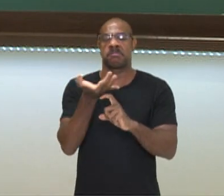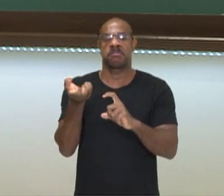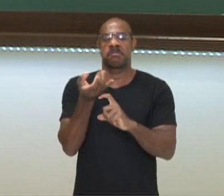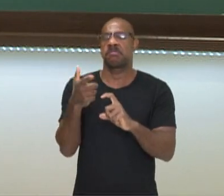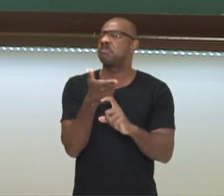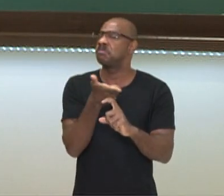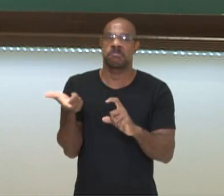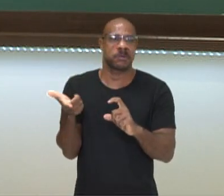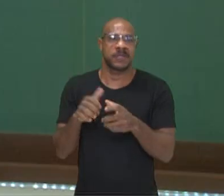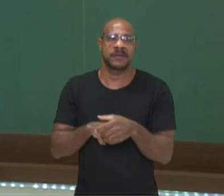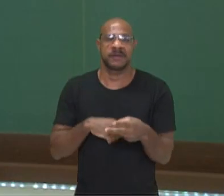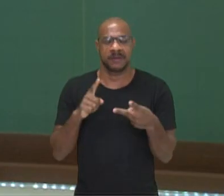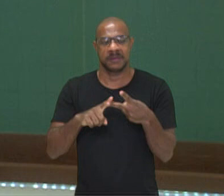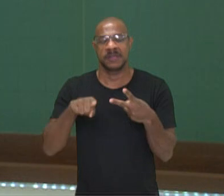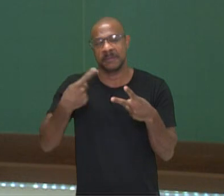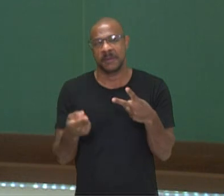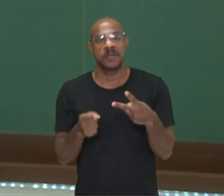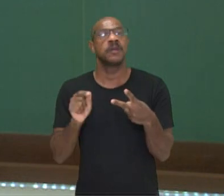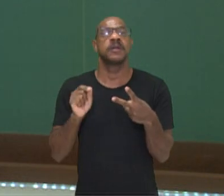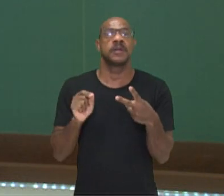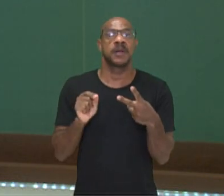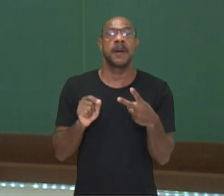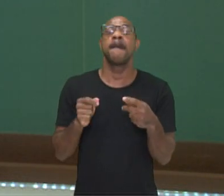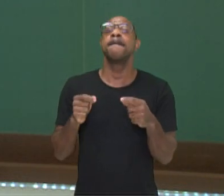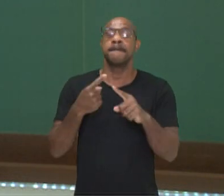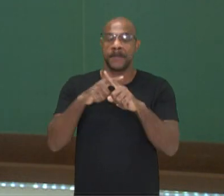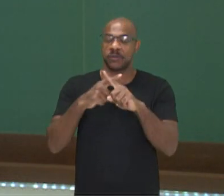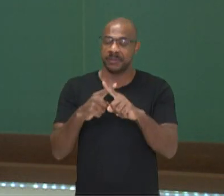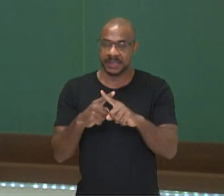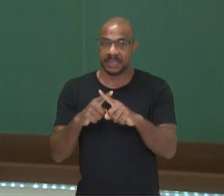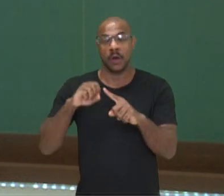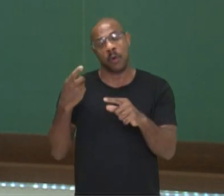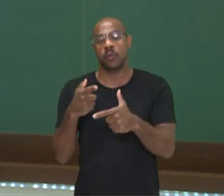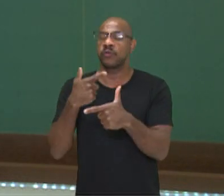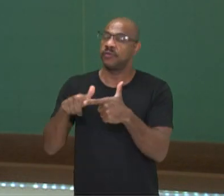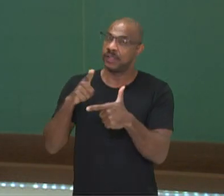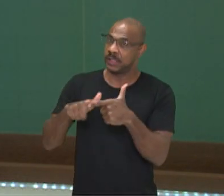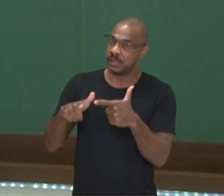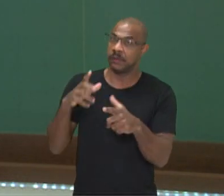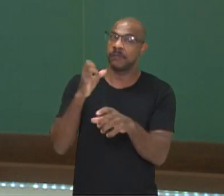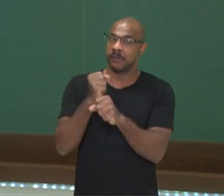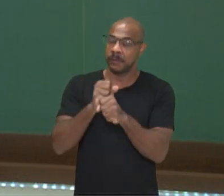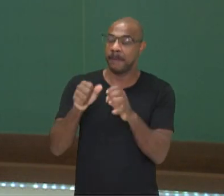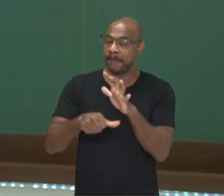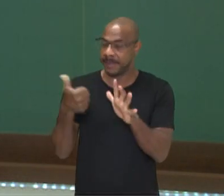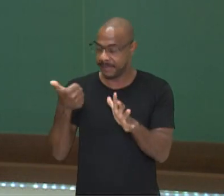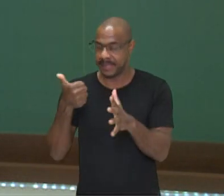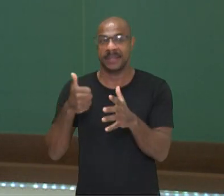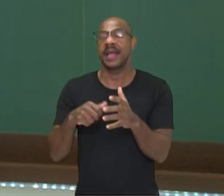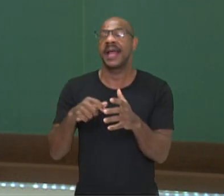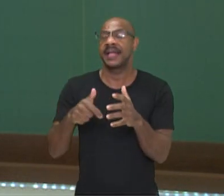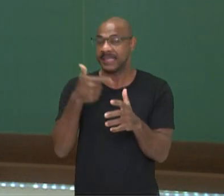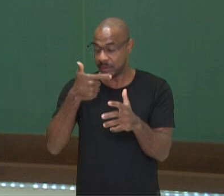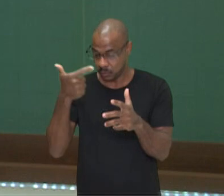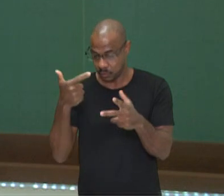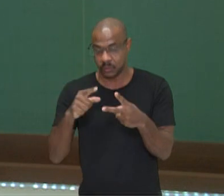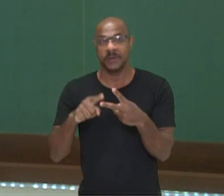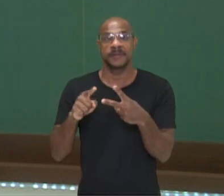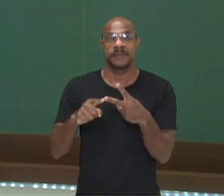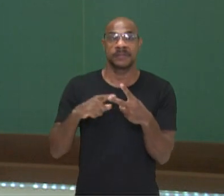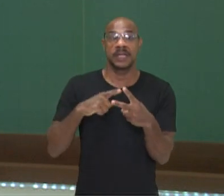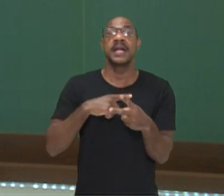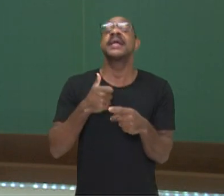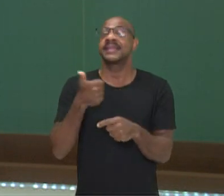ali. Resolvo depois multiplicação ou divisão. Então, no caso, a gente tem uma divisão aqui, então eu